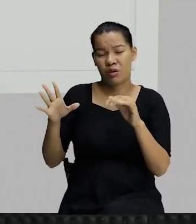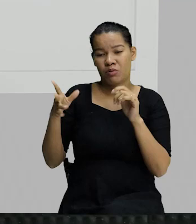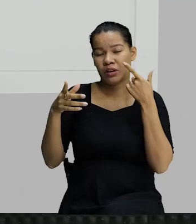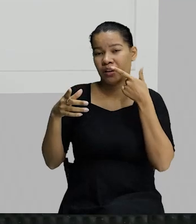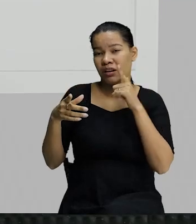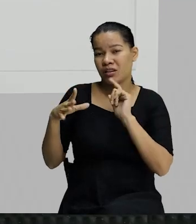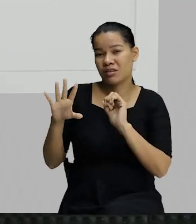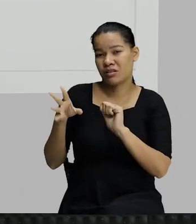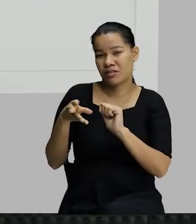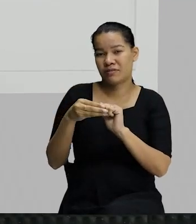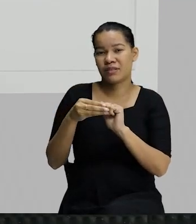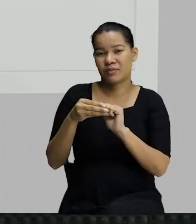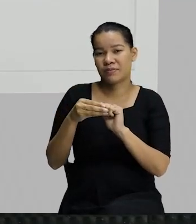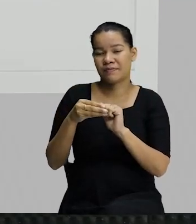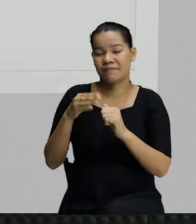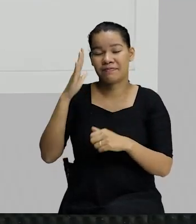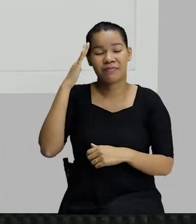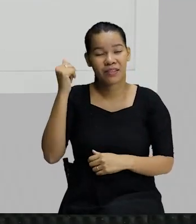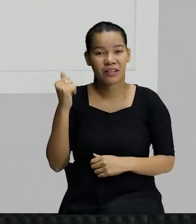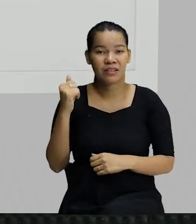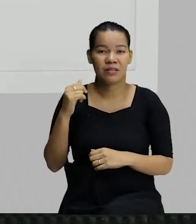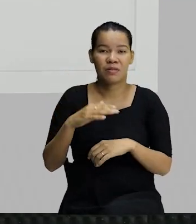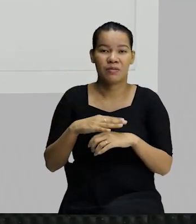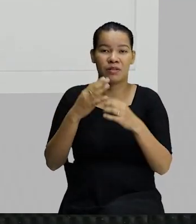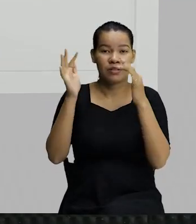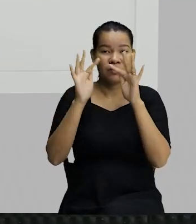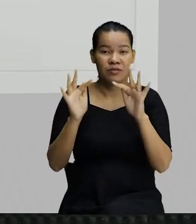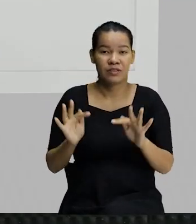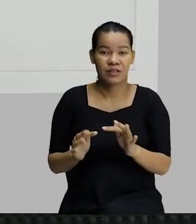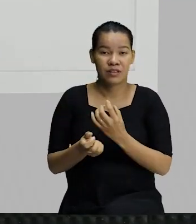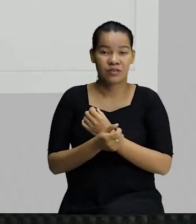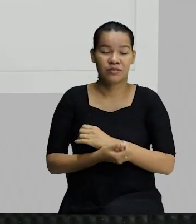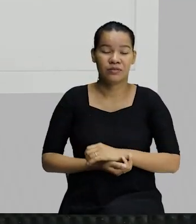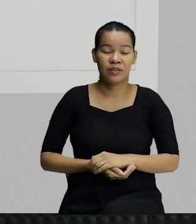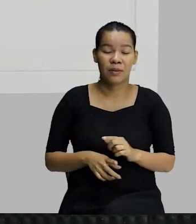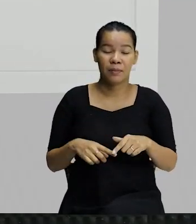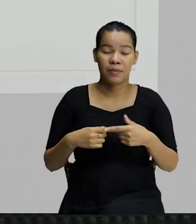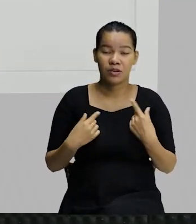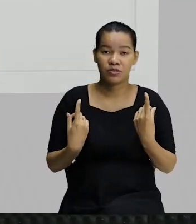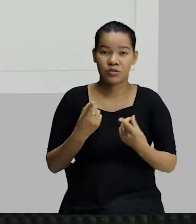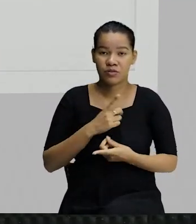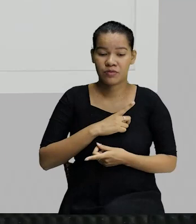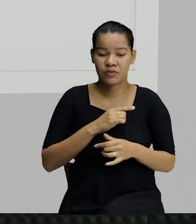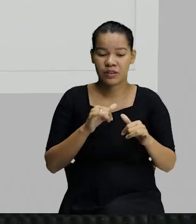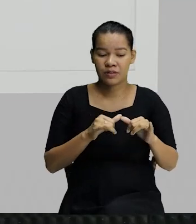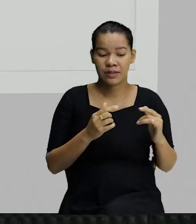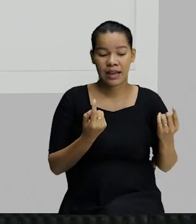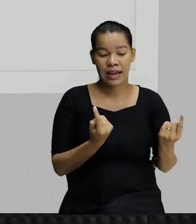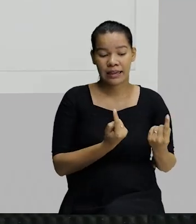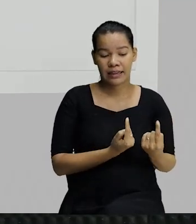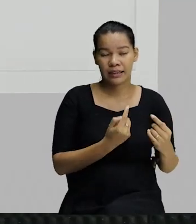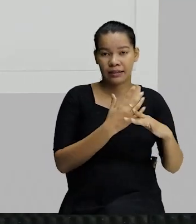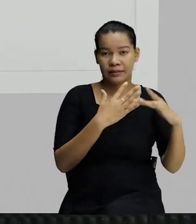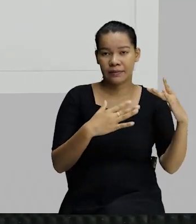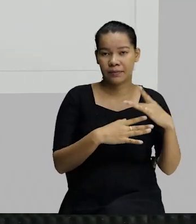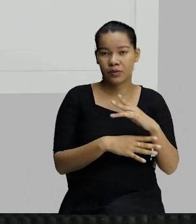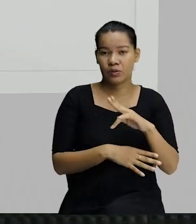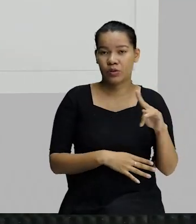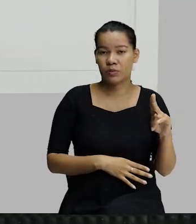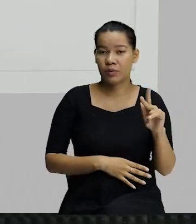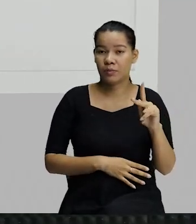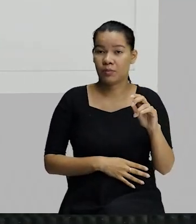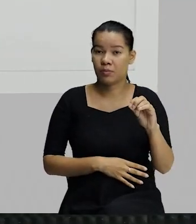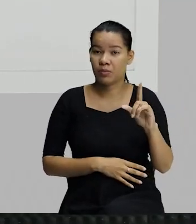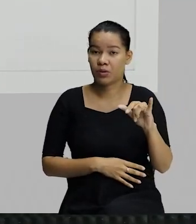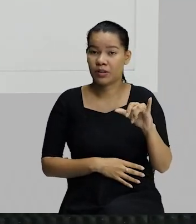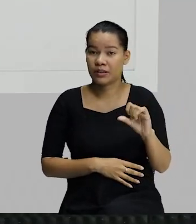acuridade, obviamente, tá? Mas vamos fincar aqui, é na polis, é coletiva e está associada muito